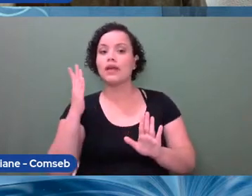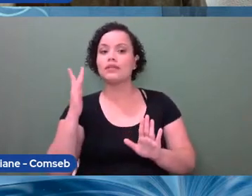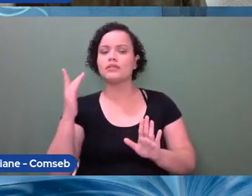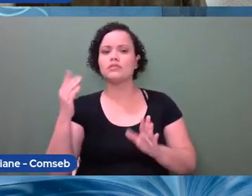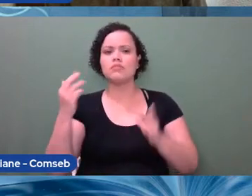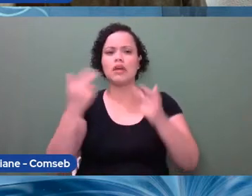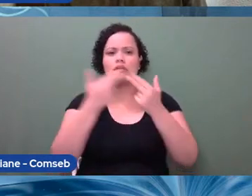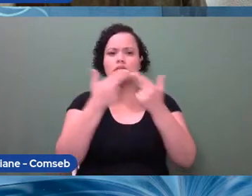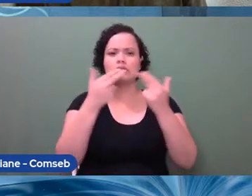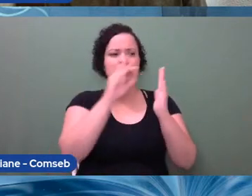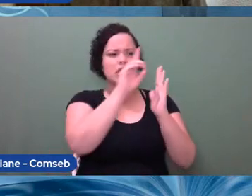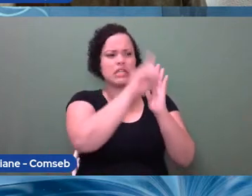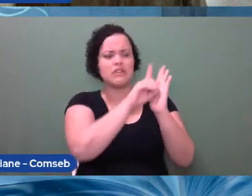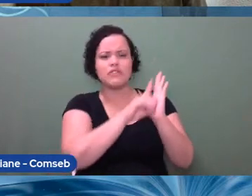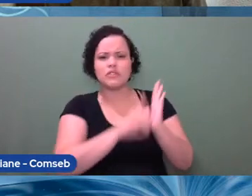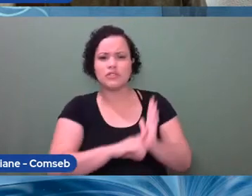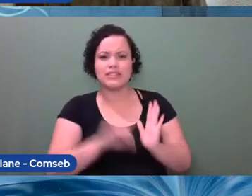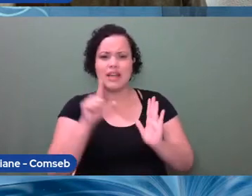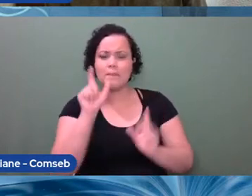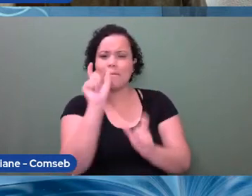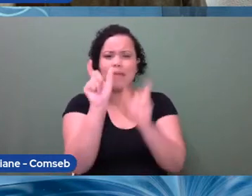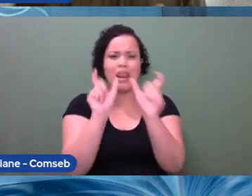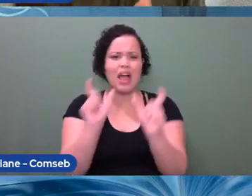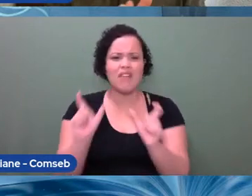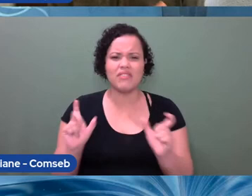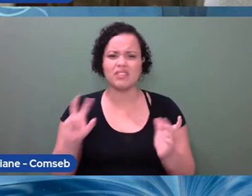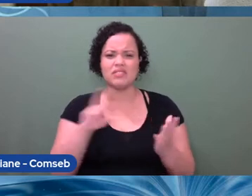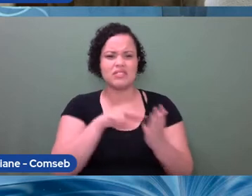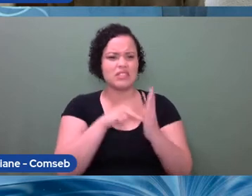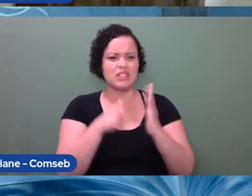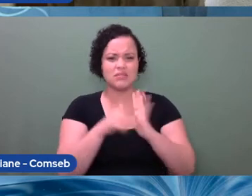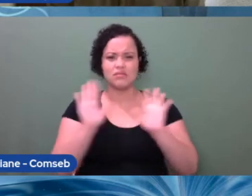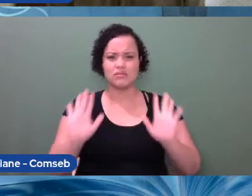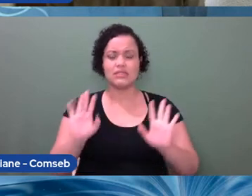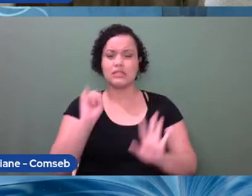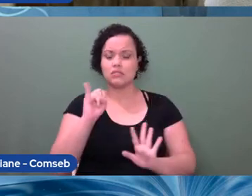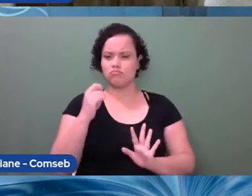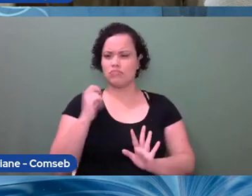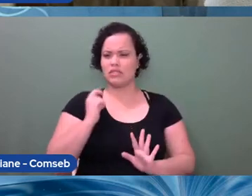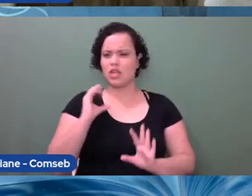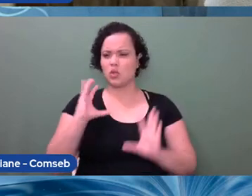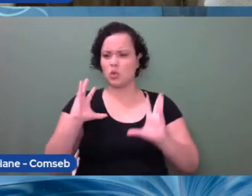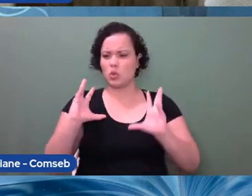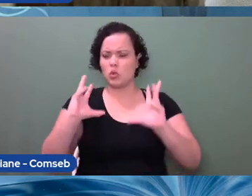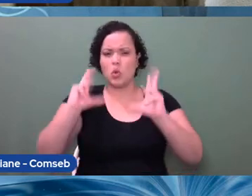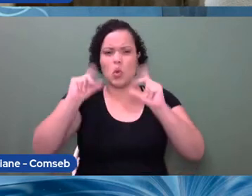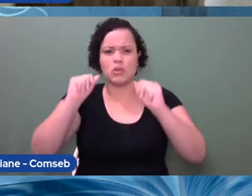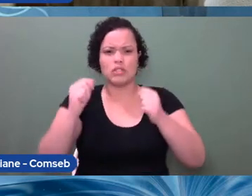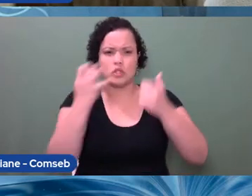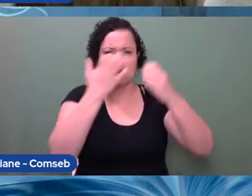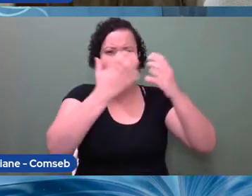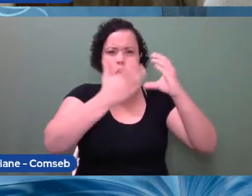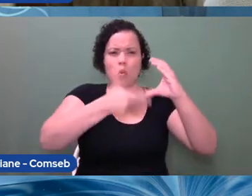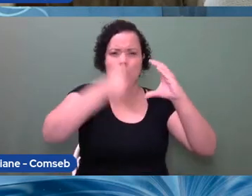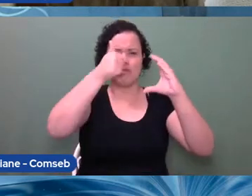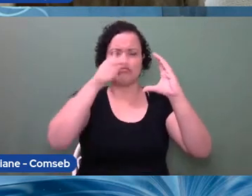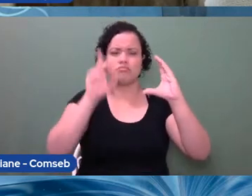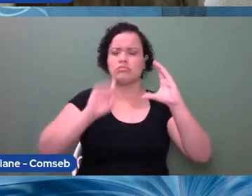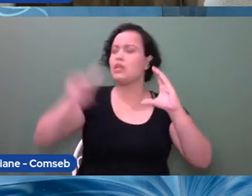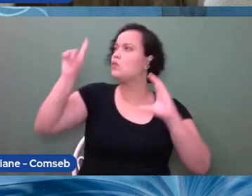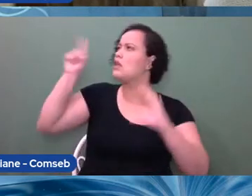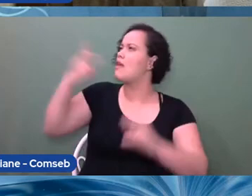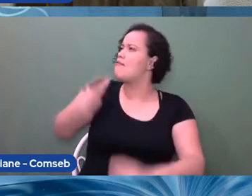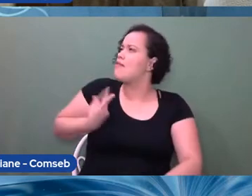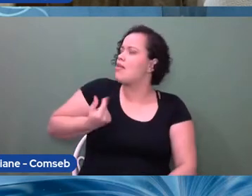são palavras, é questão semântica. Se a gente for colocar todos os atributos de Deus, como Deus ele é eterno, Deus ele